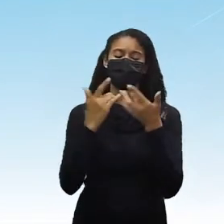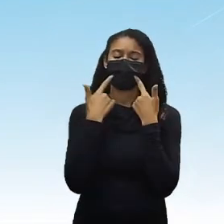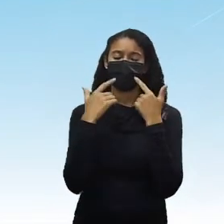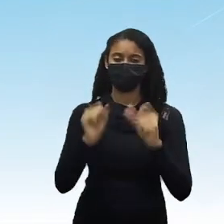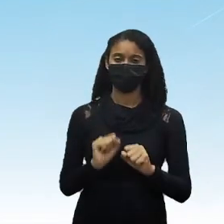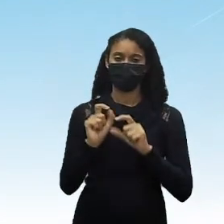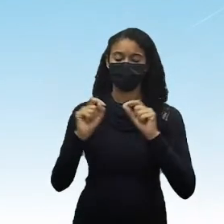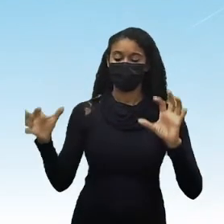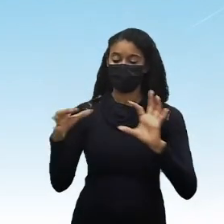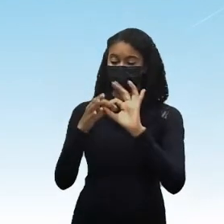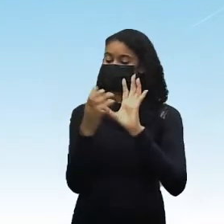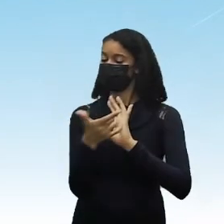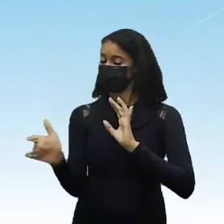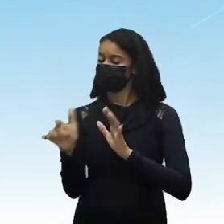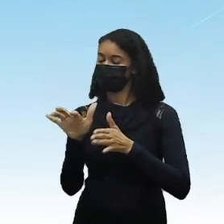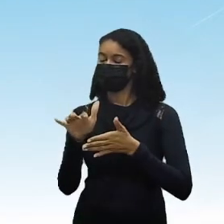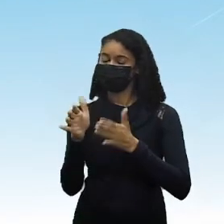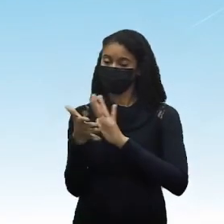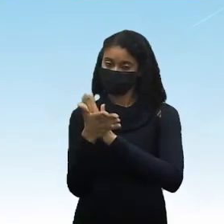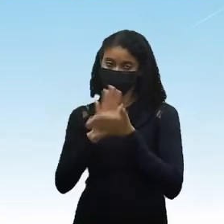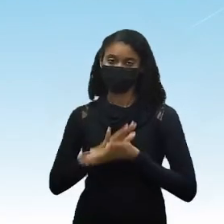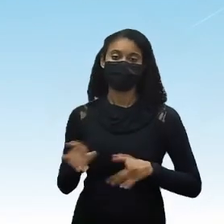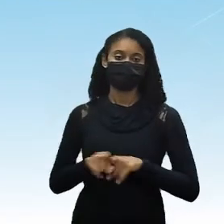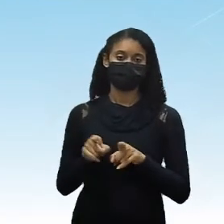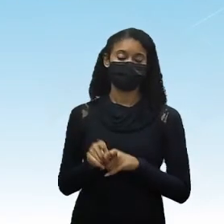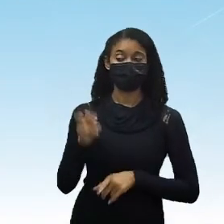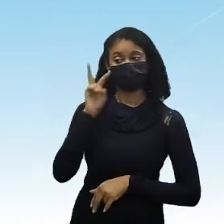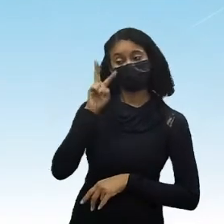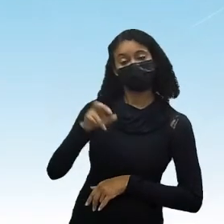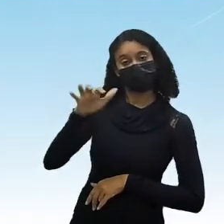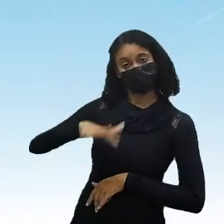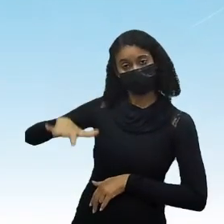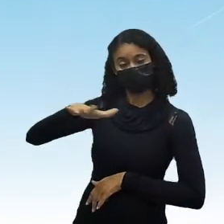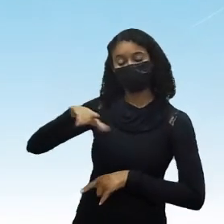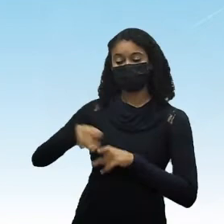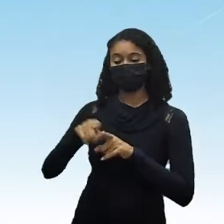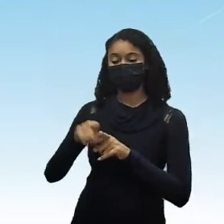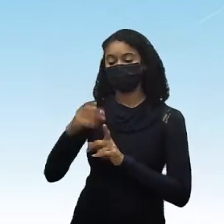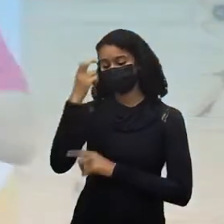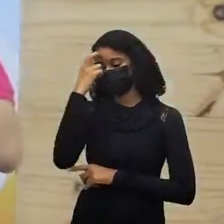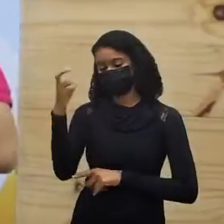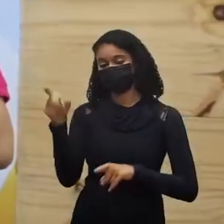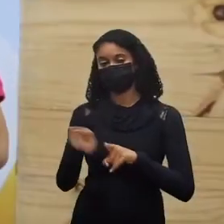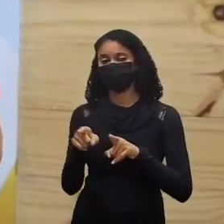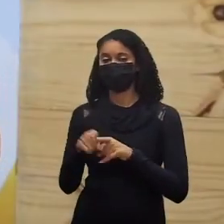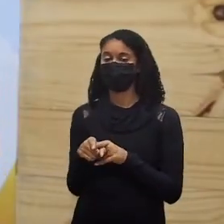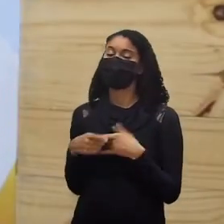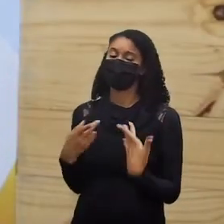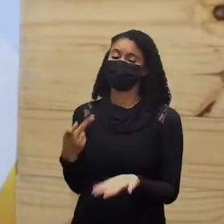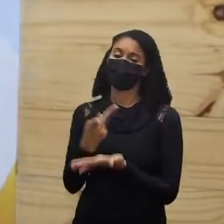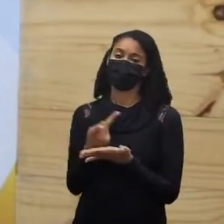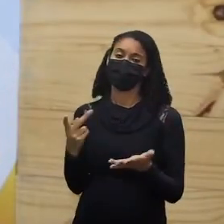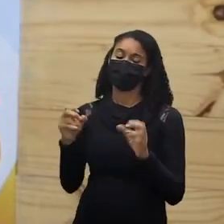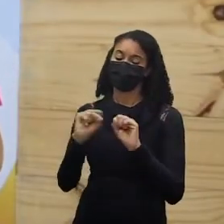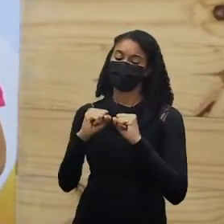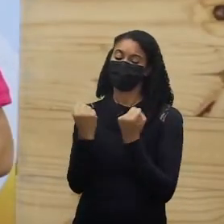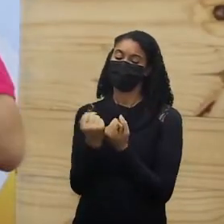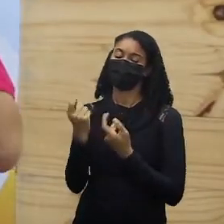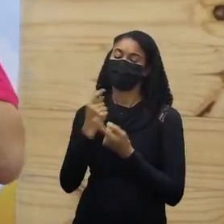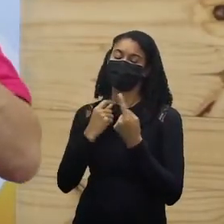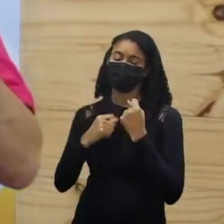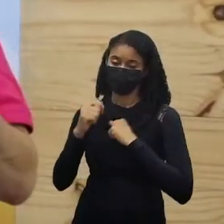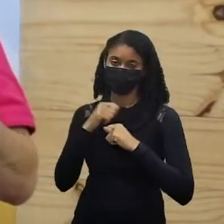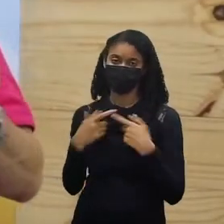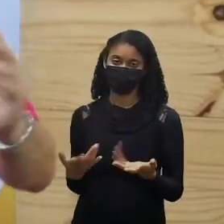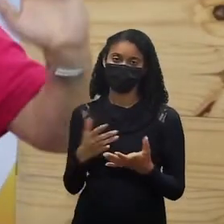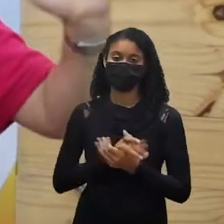ligado a outros preconceitos. Nesse caso, nós vimos o regional e o cultural. e também, infelizmente, o socioeconômico.